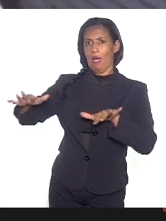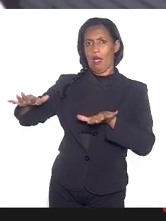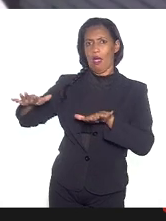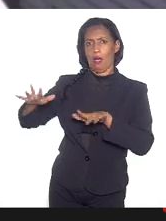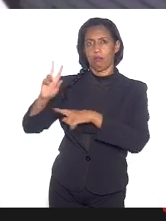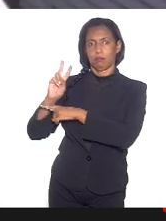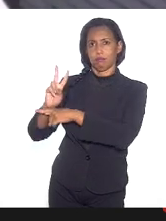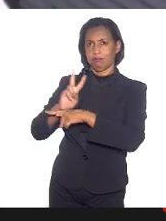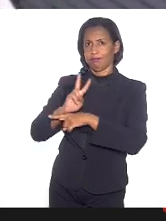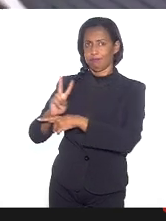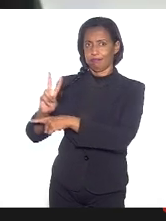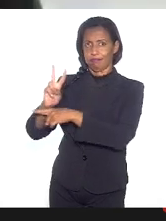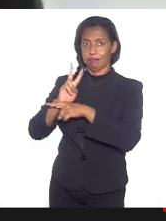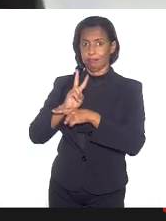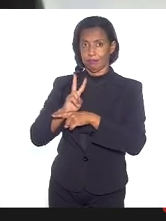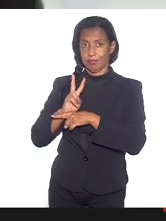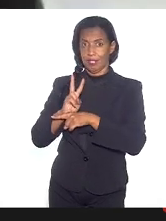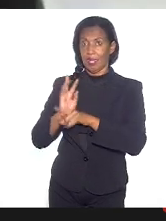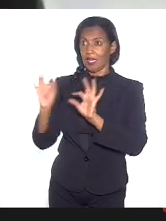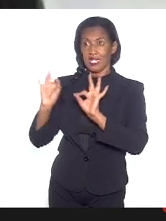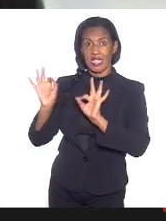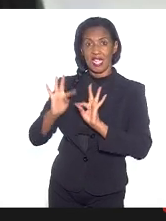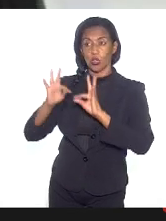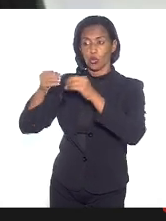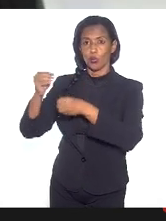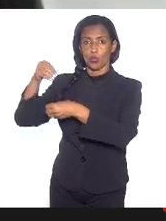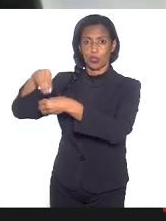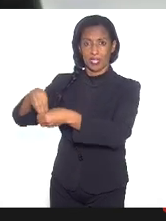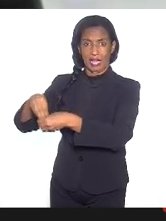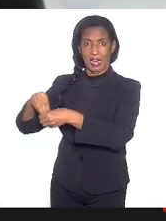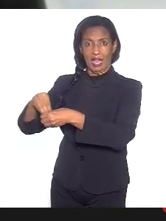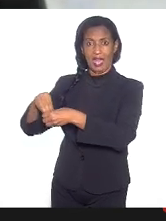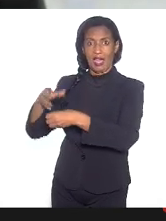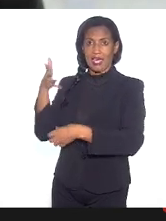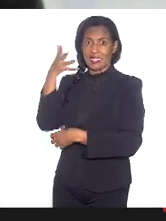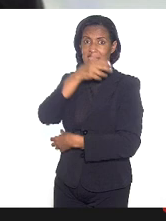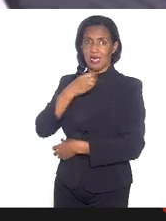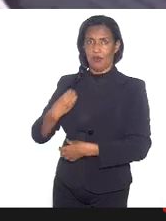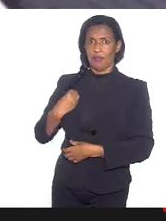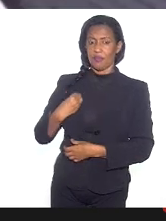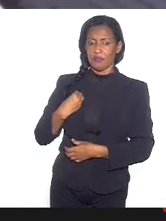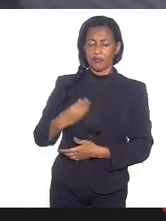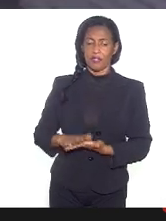é guarda-vidas. Né? Pior ainda. Nem todo mundo do grupamento é guarda-vidas.